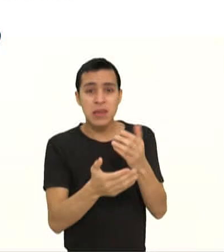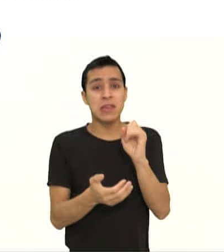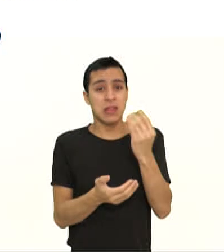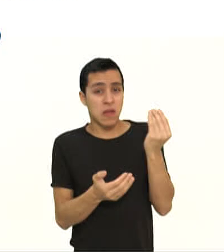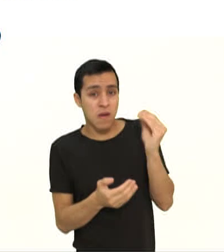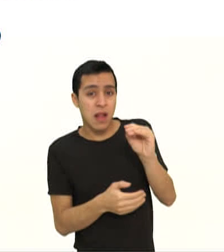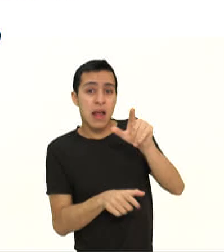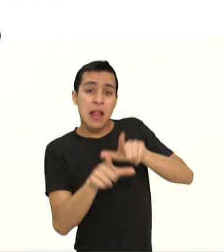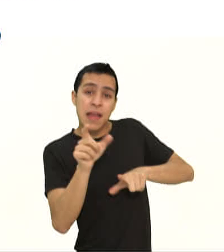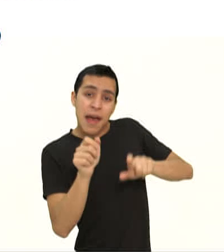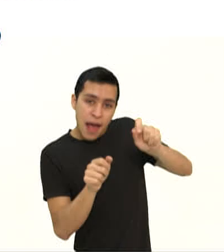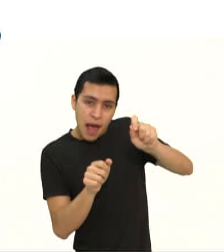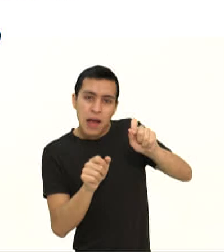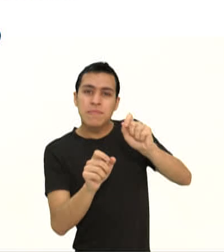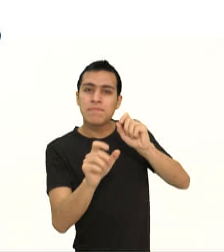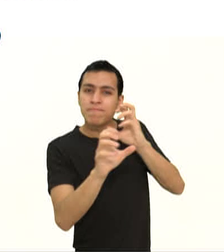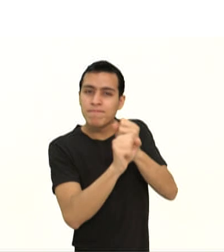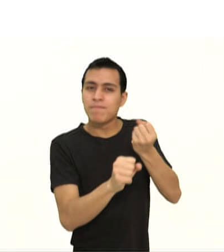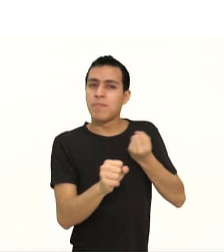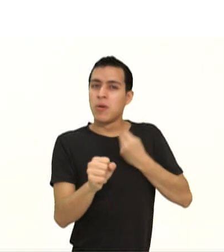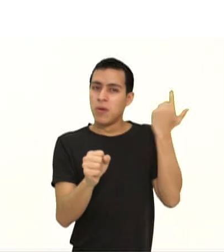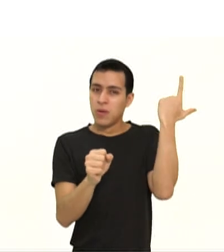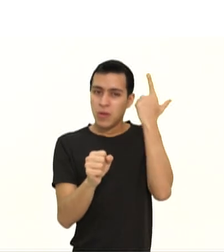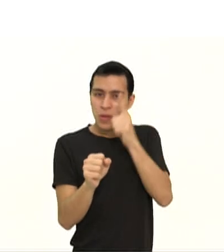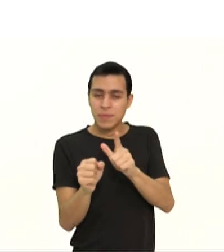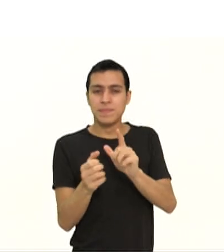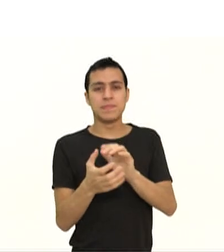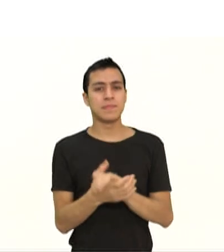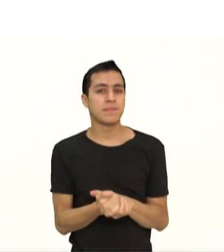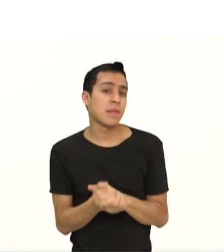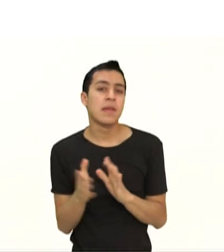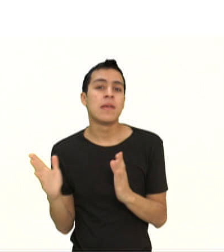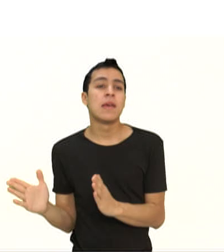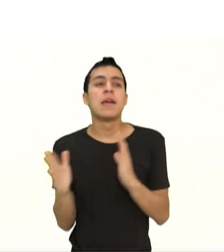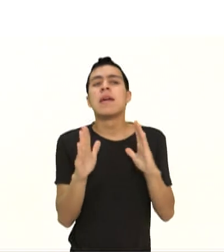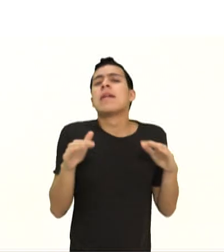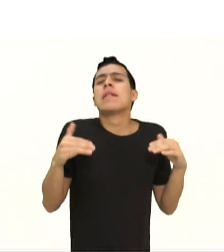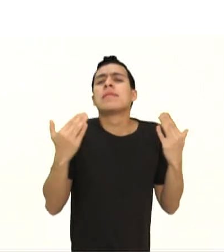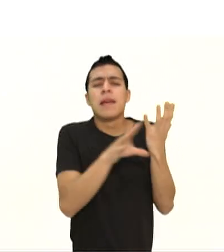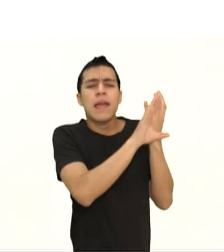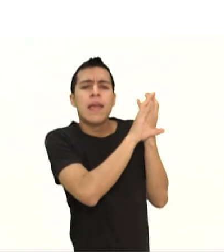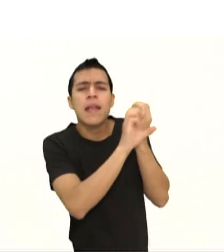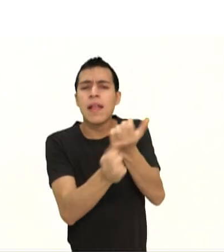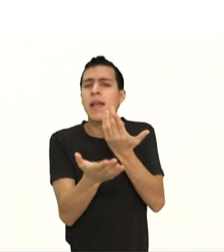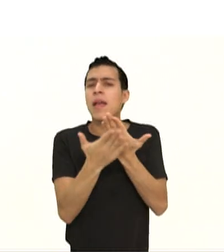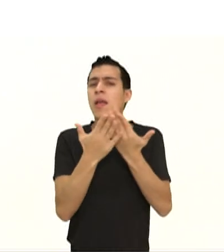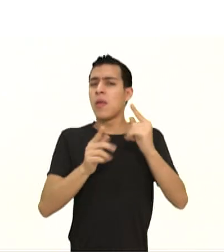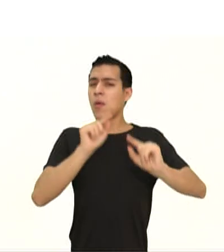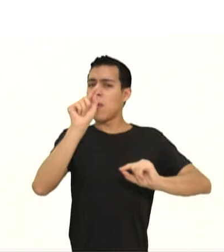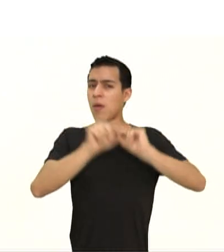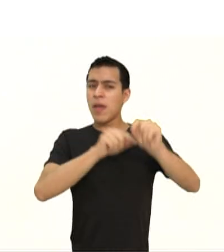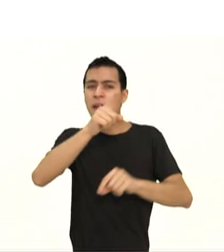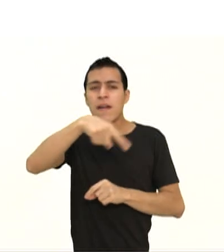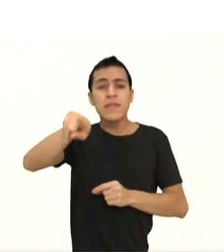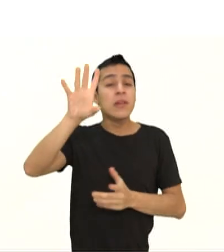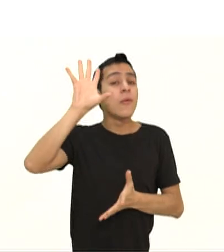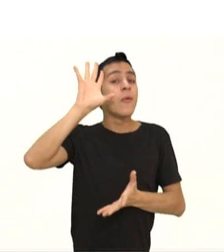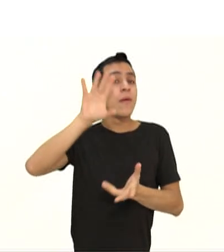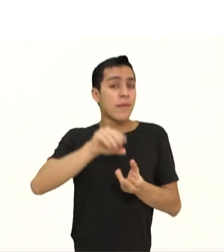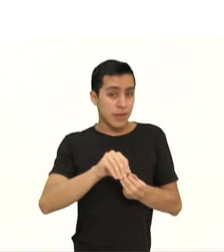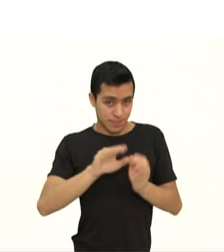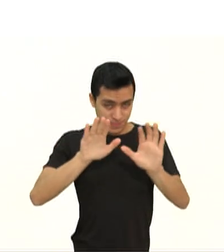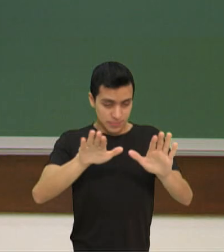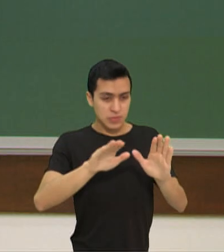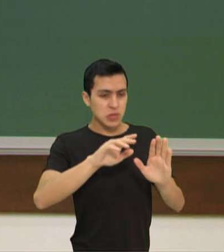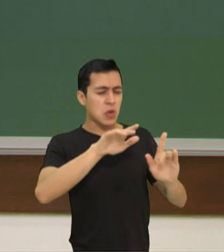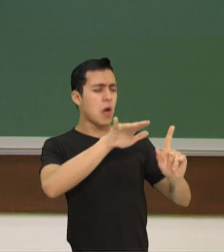A acertou, ganhou ponto aí. Bom, gente, o que a gente viu então na aula, tá? Só para você entender, nós vimos